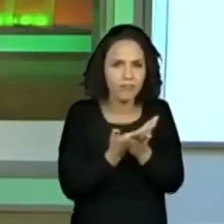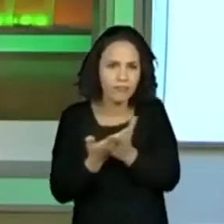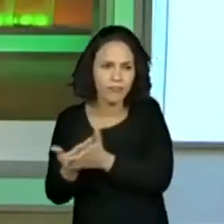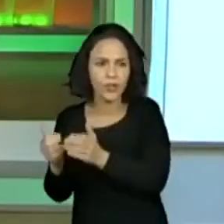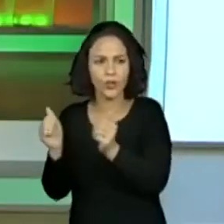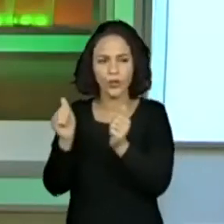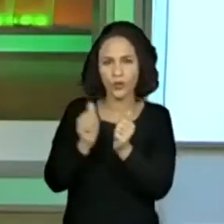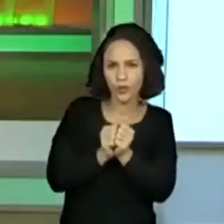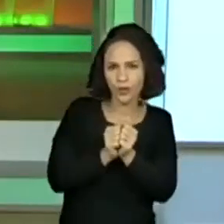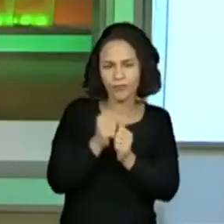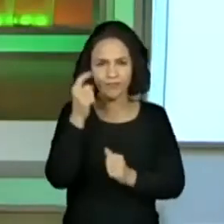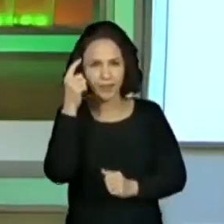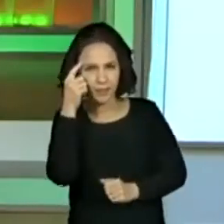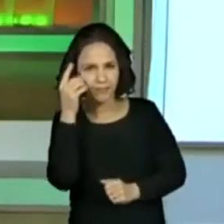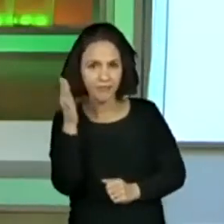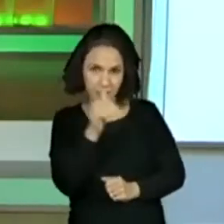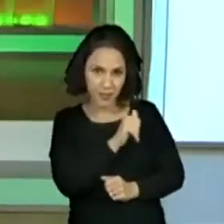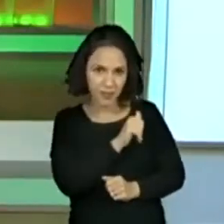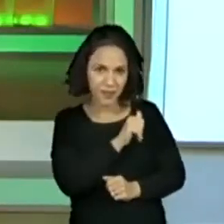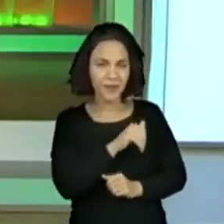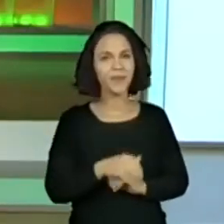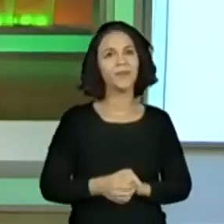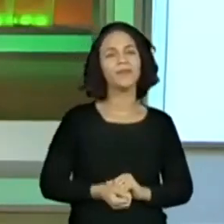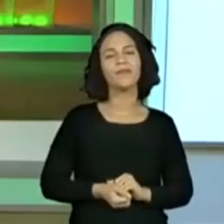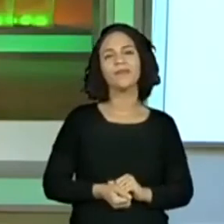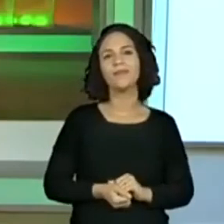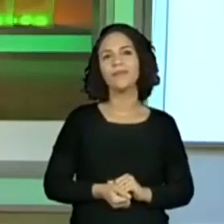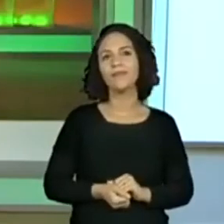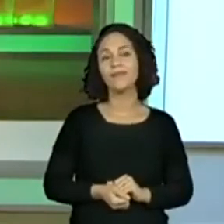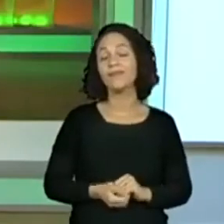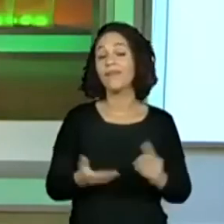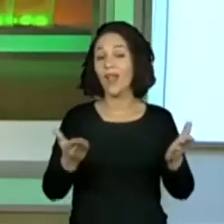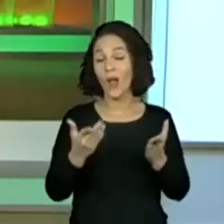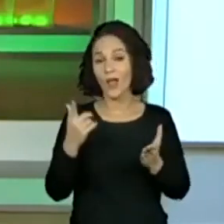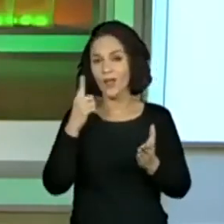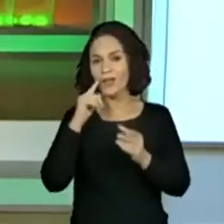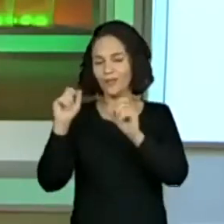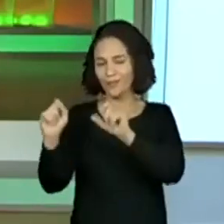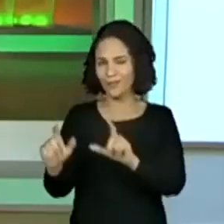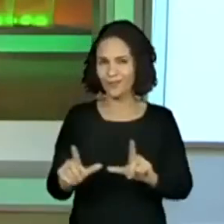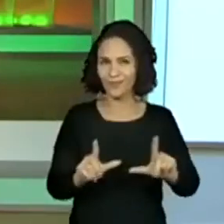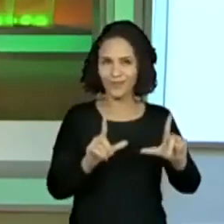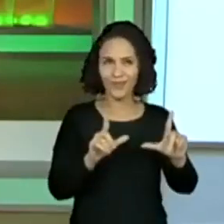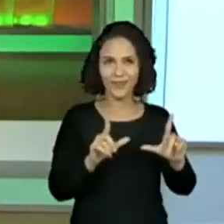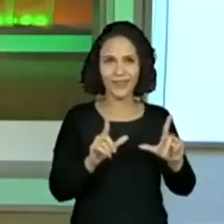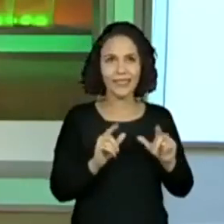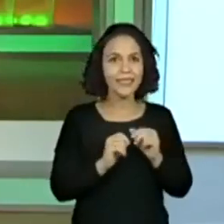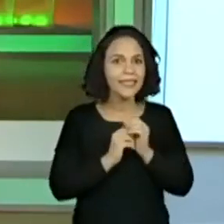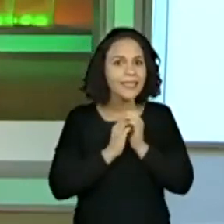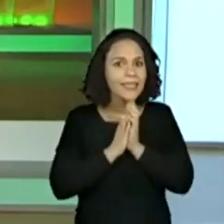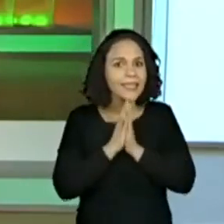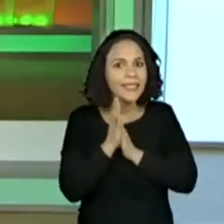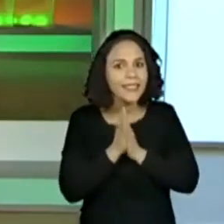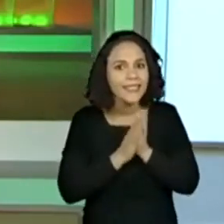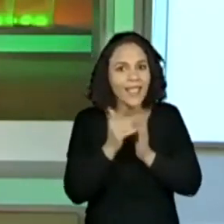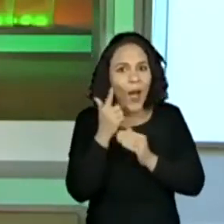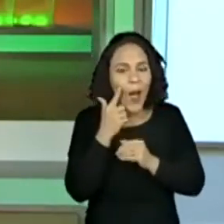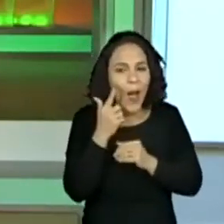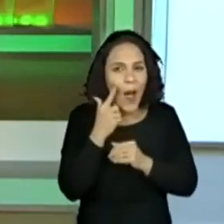juntos? Venham comigo. Na próxima tela, temos aqui,